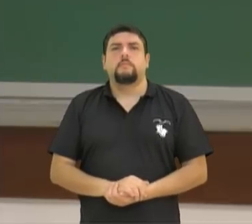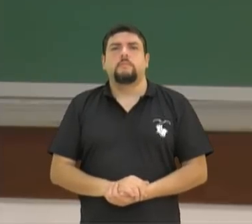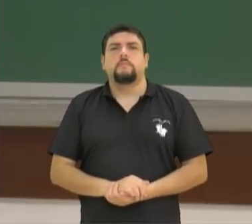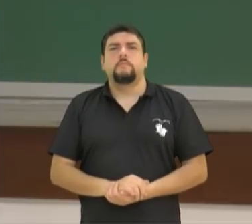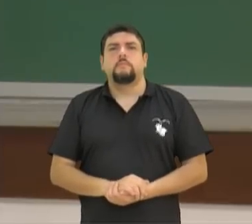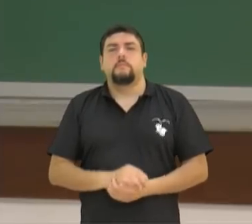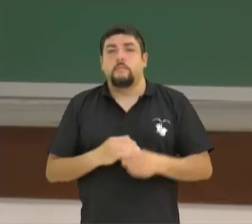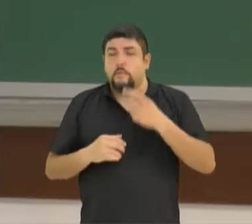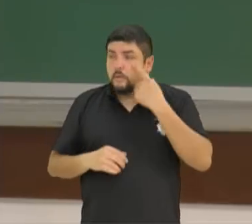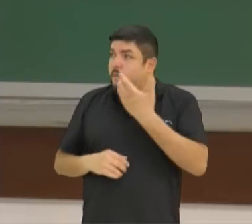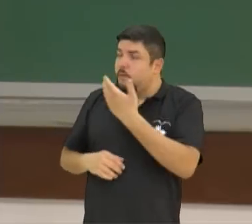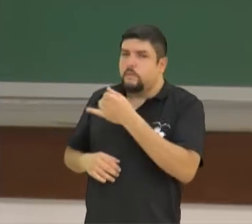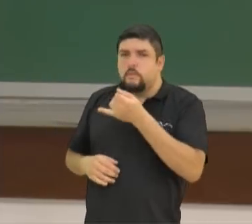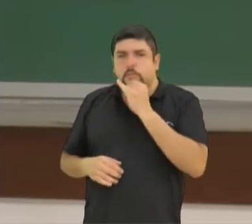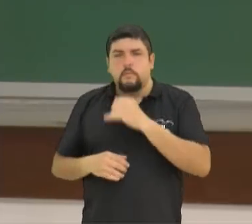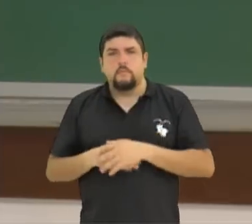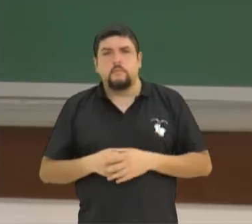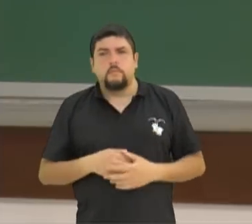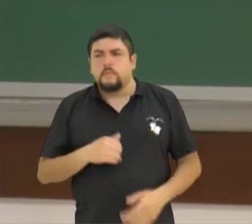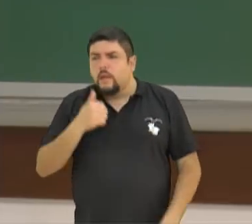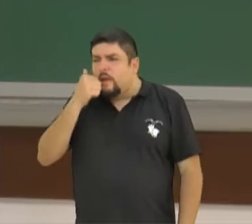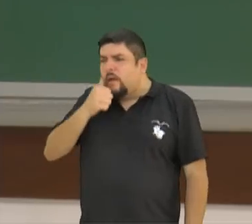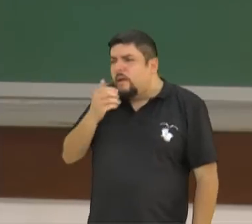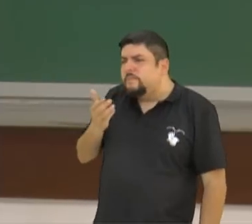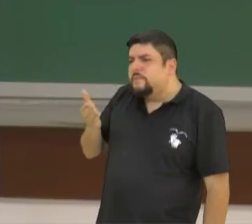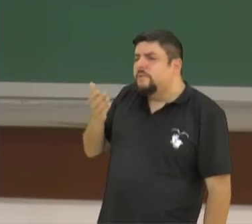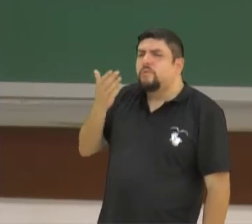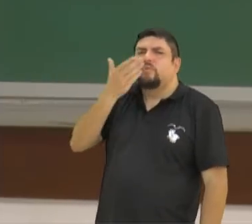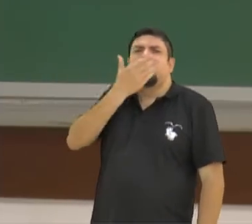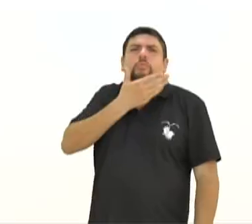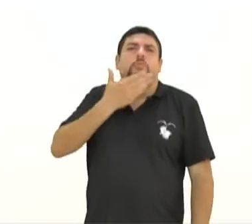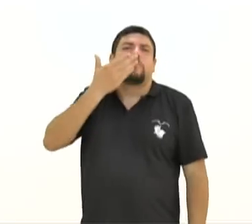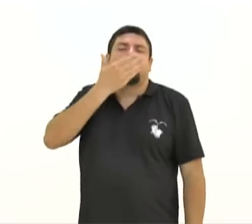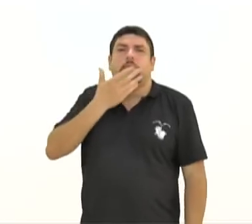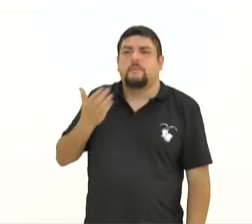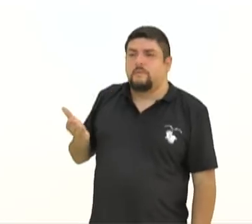aqui alguns exemplos. A menina é um doce, metáfora, né?